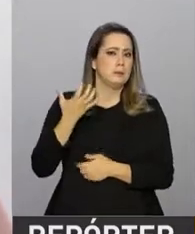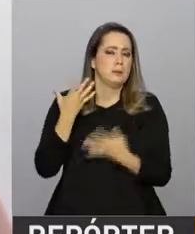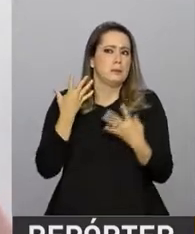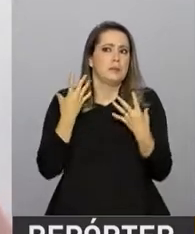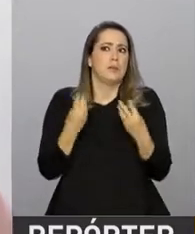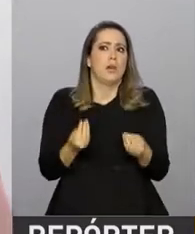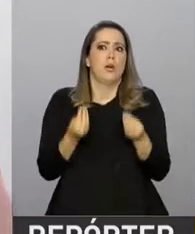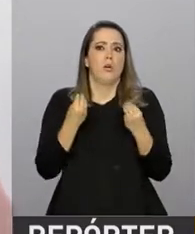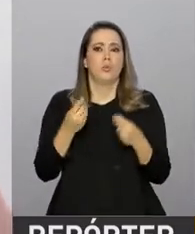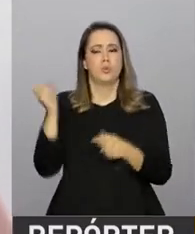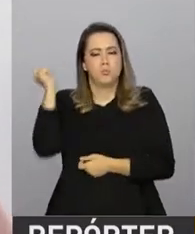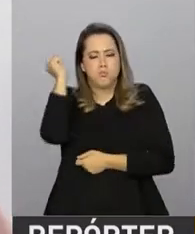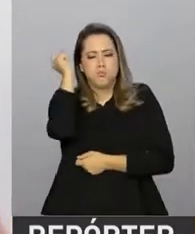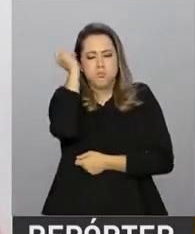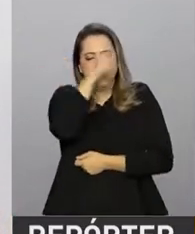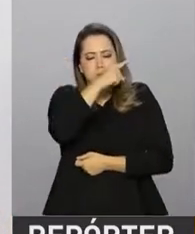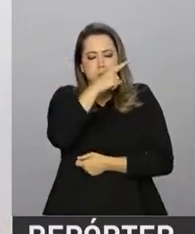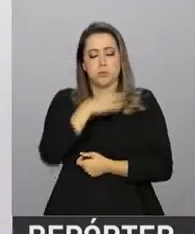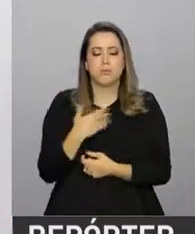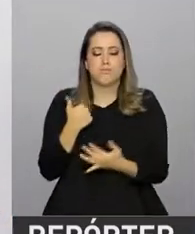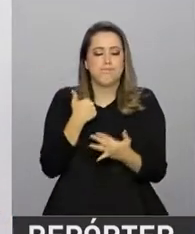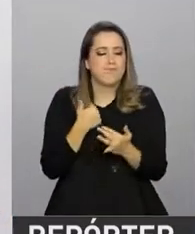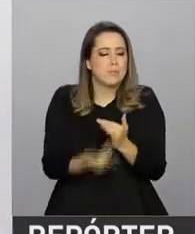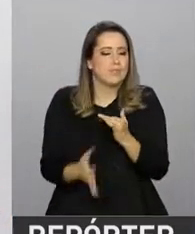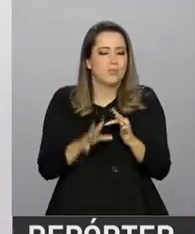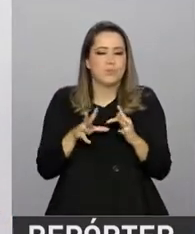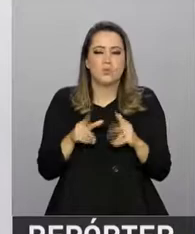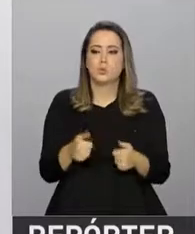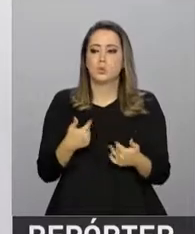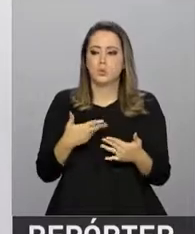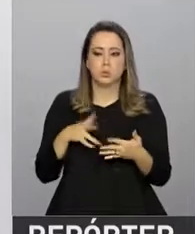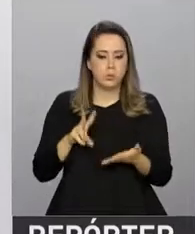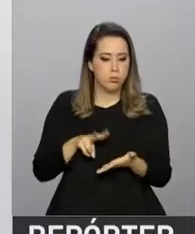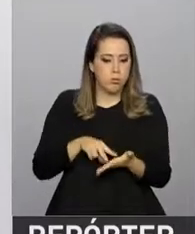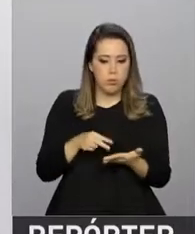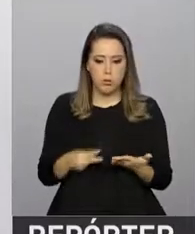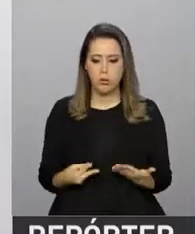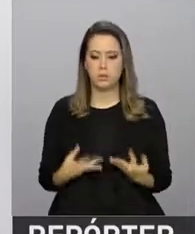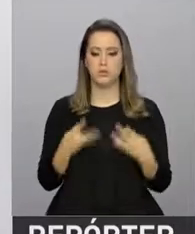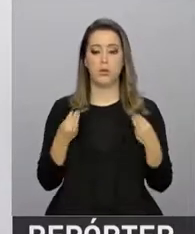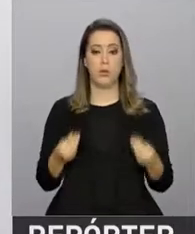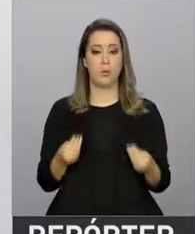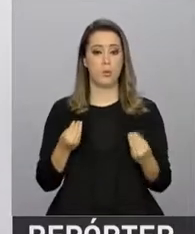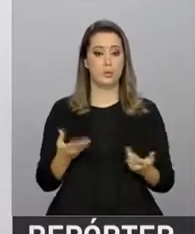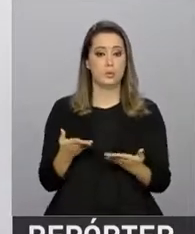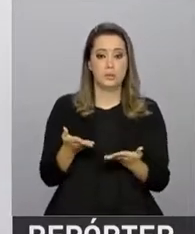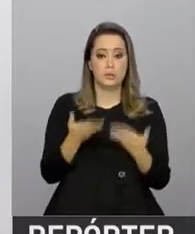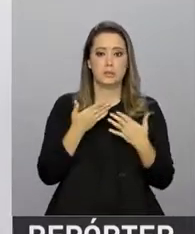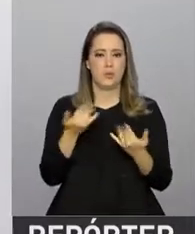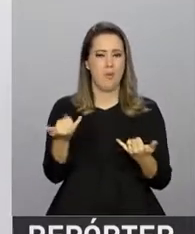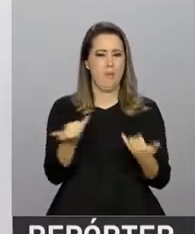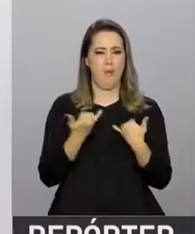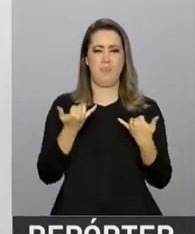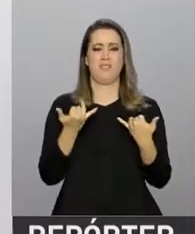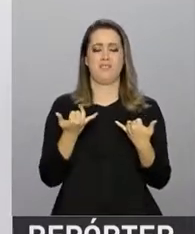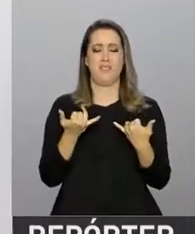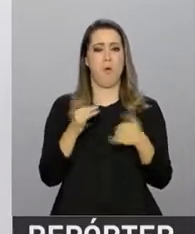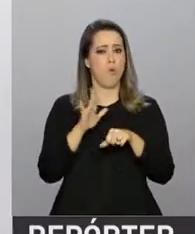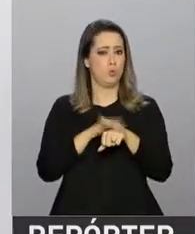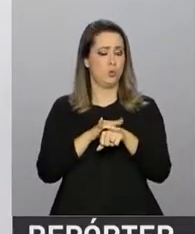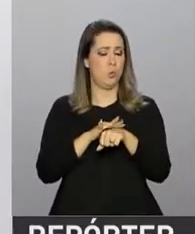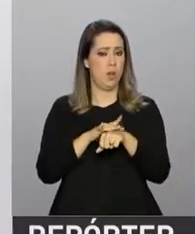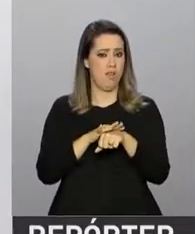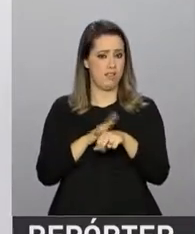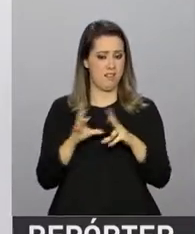né? Perdemos o chão completamente, porque ninguém espera receber uma notícia dessa.